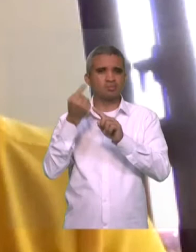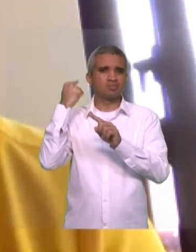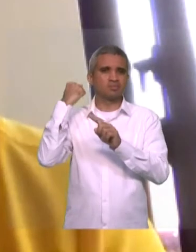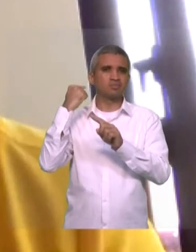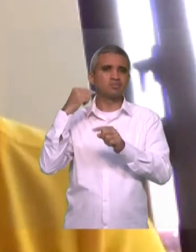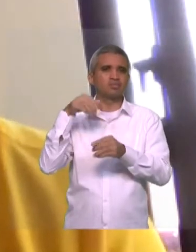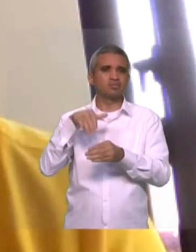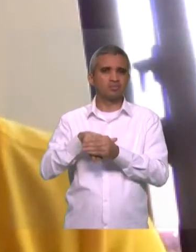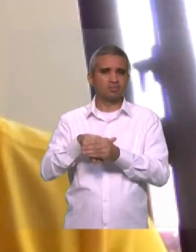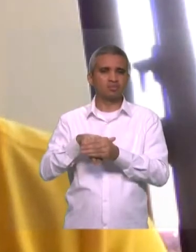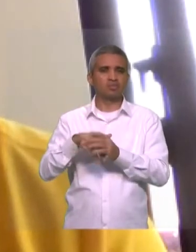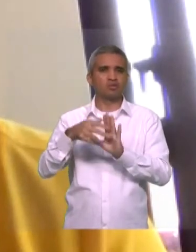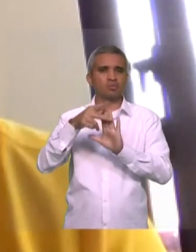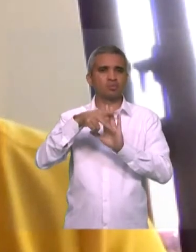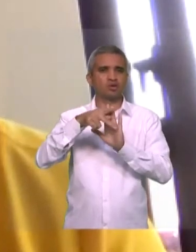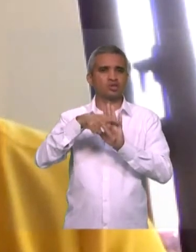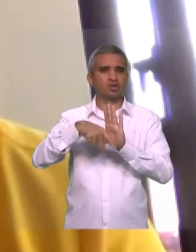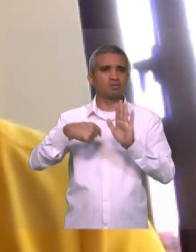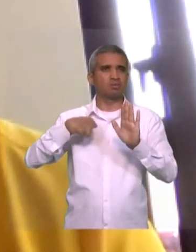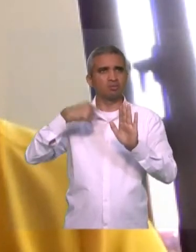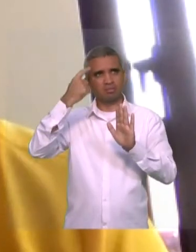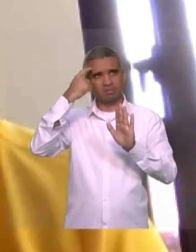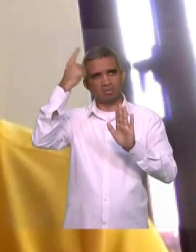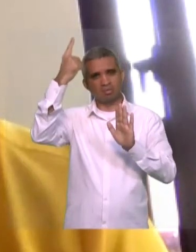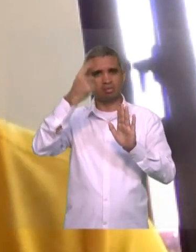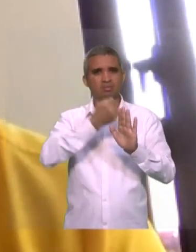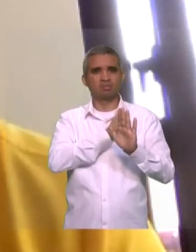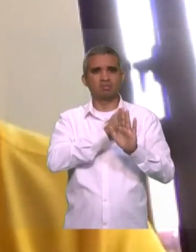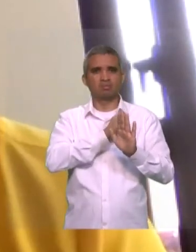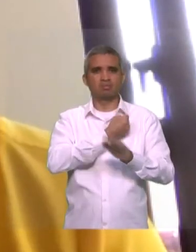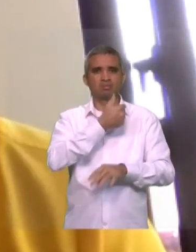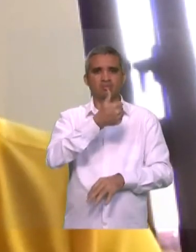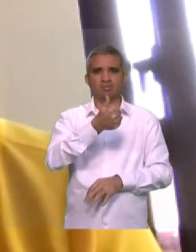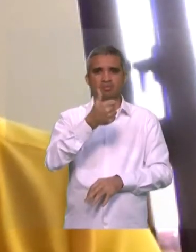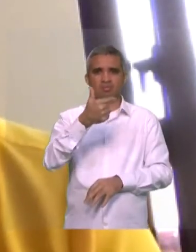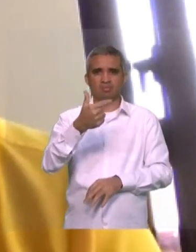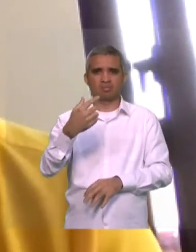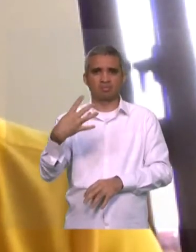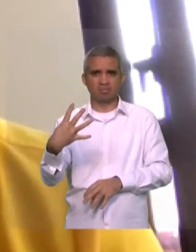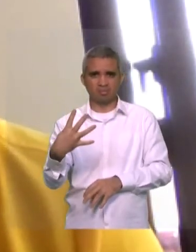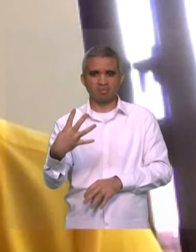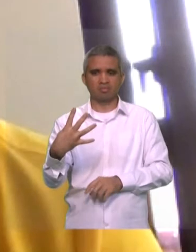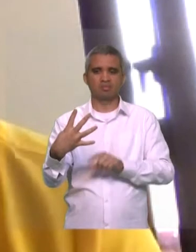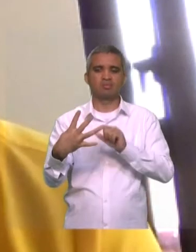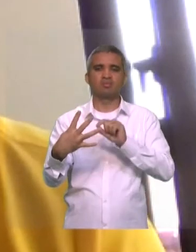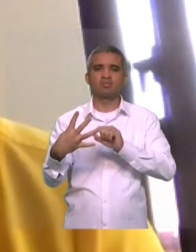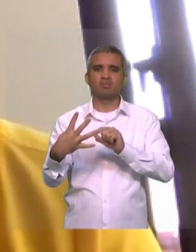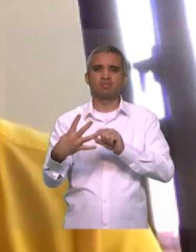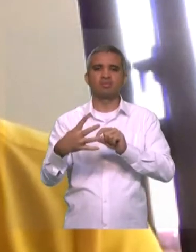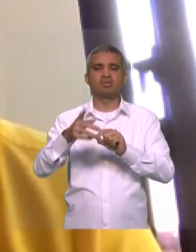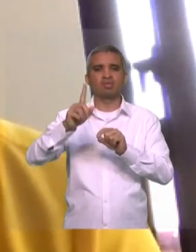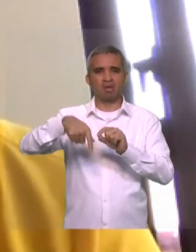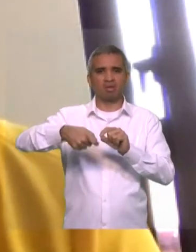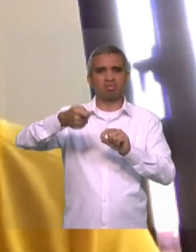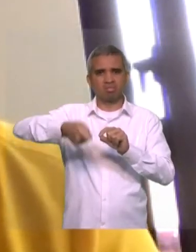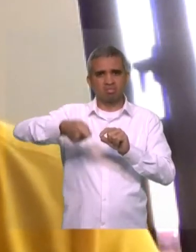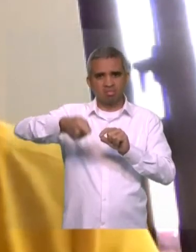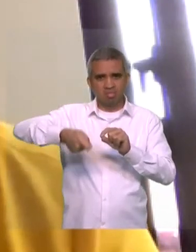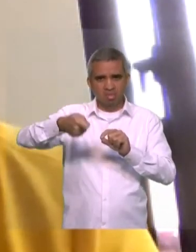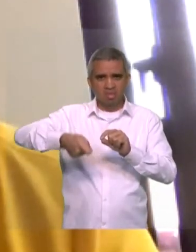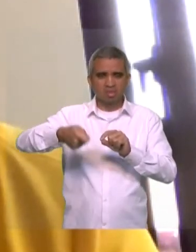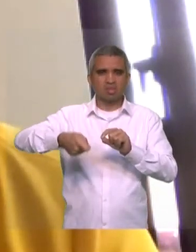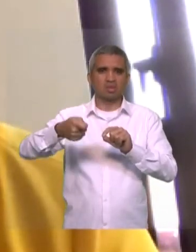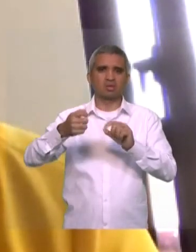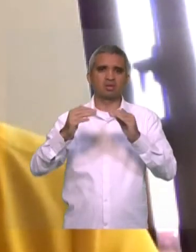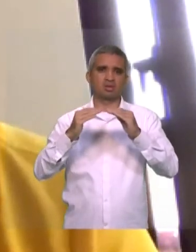de lei da minha autoria, o projeto 124, que estabelece sanções mais severas às instituições financeiras,